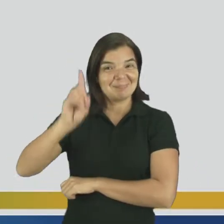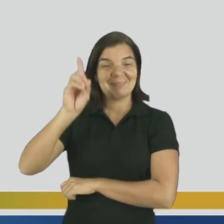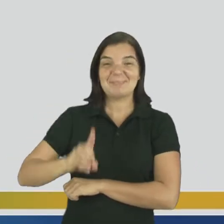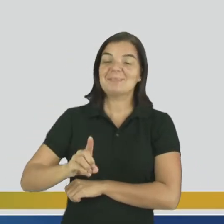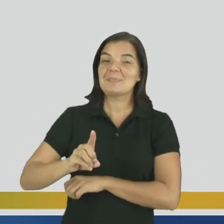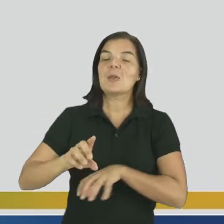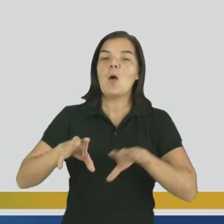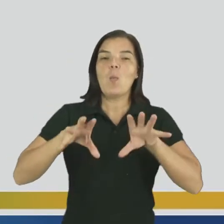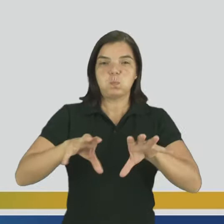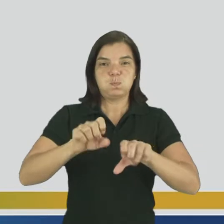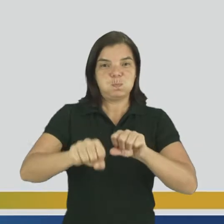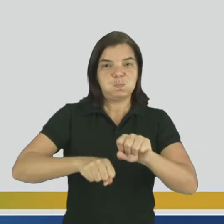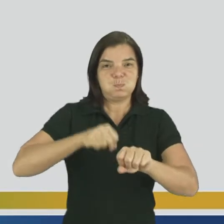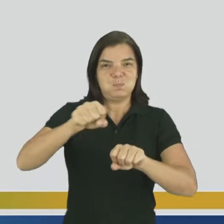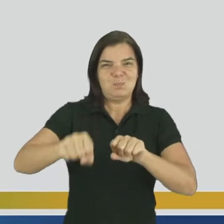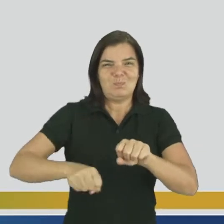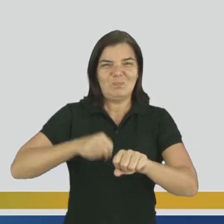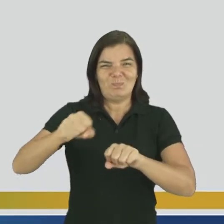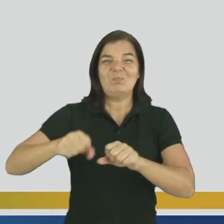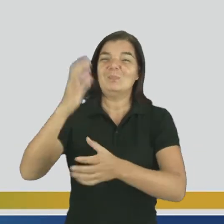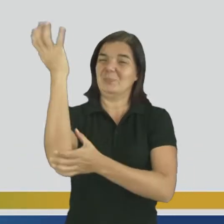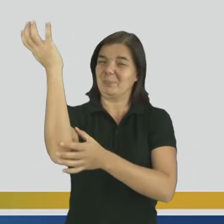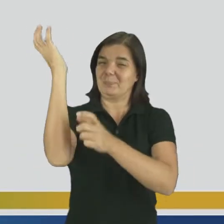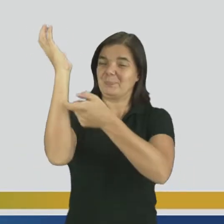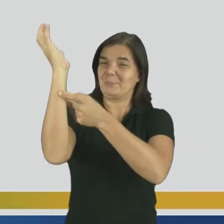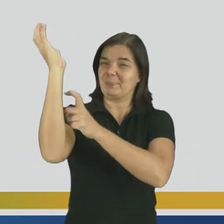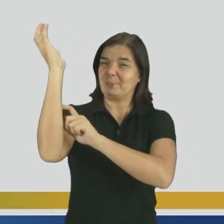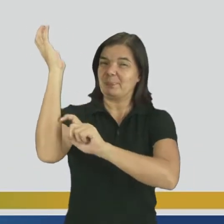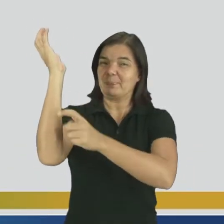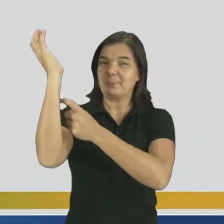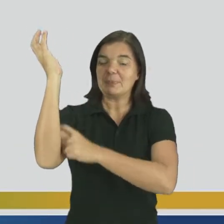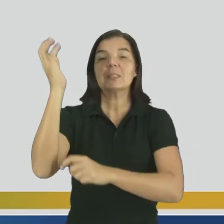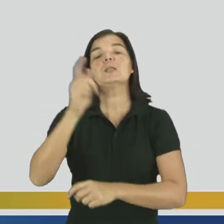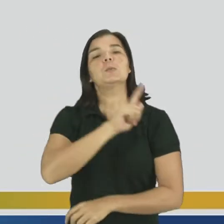a borracha acabou colocando seringueiros e o governo